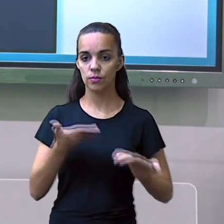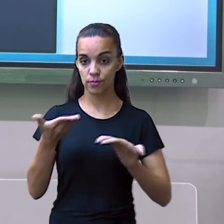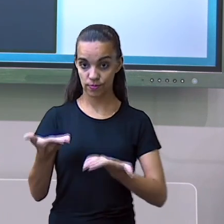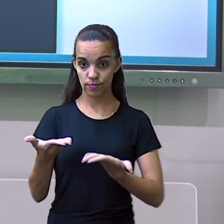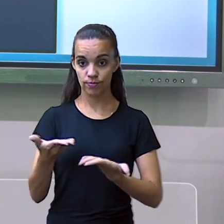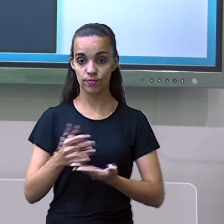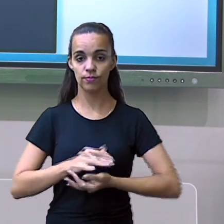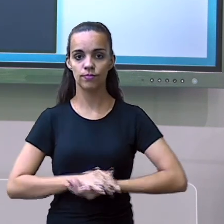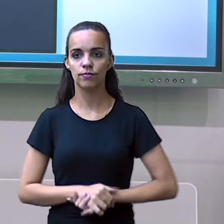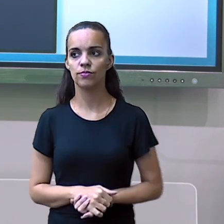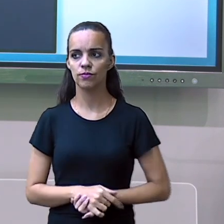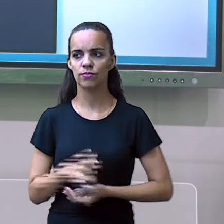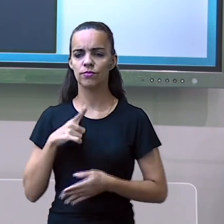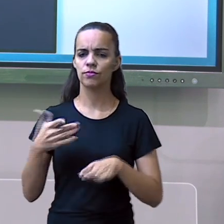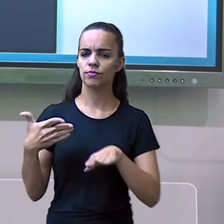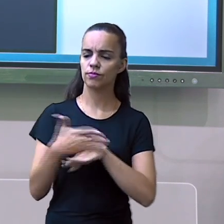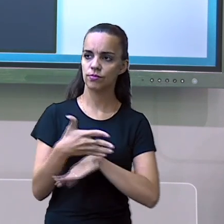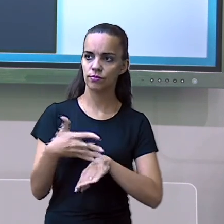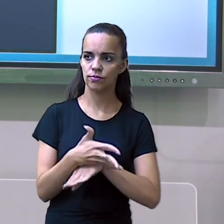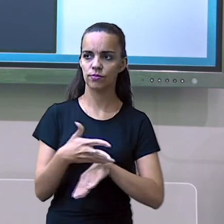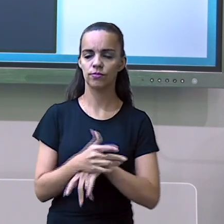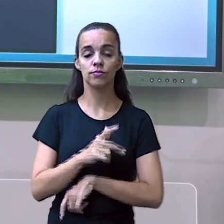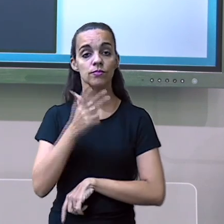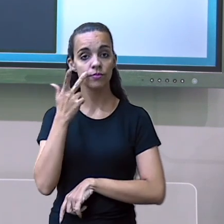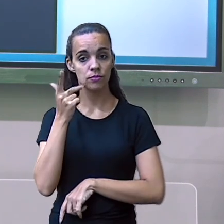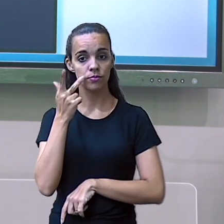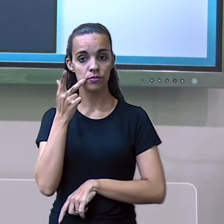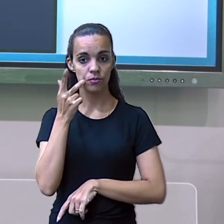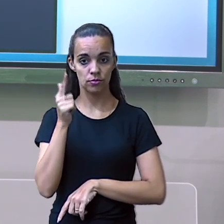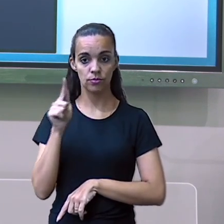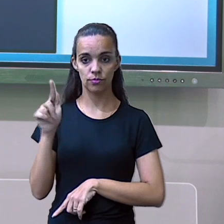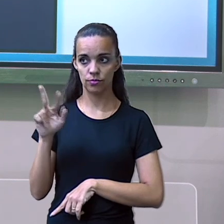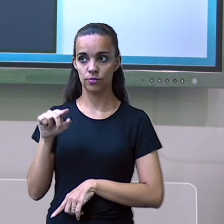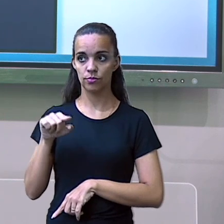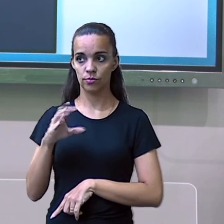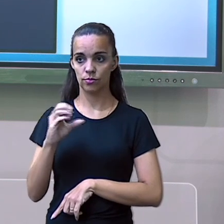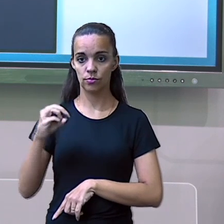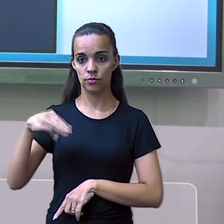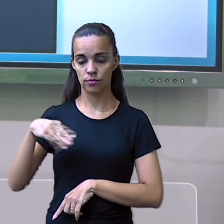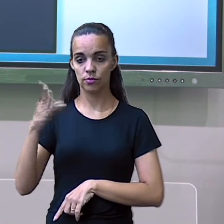com vocês. Acesse a plataforma